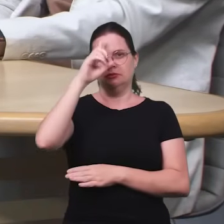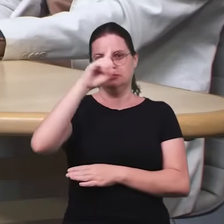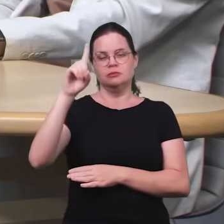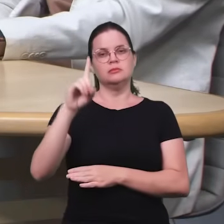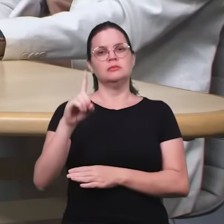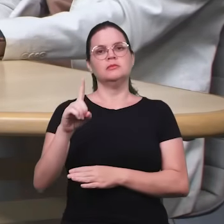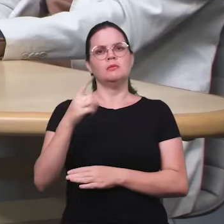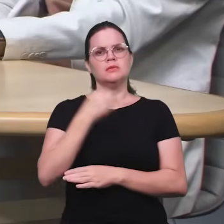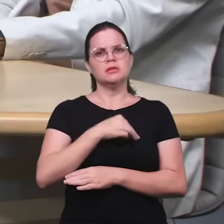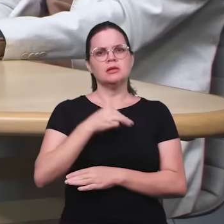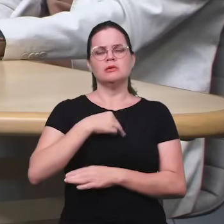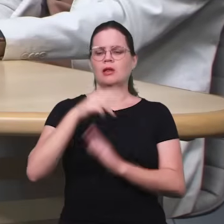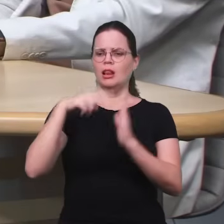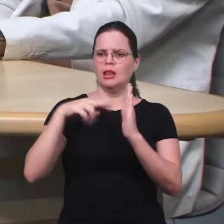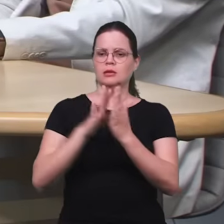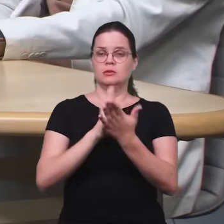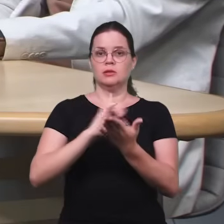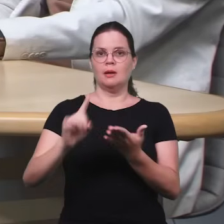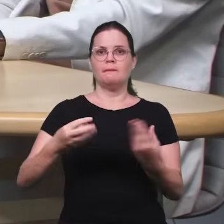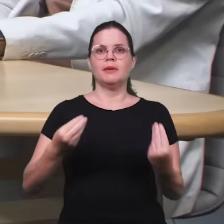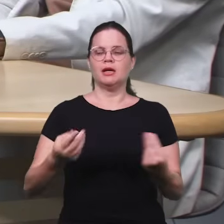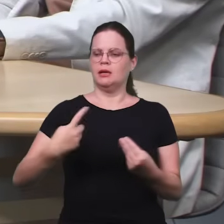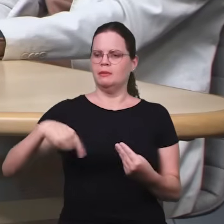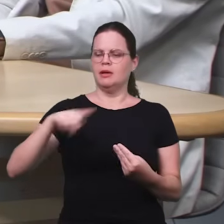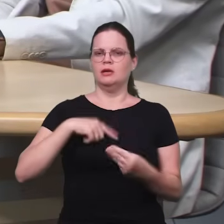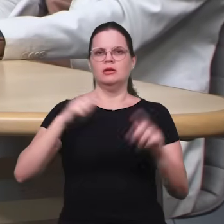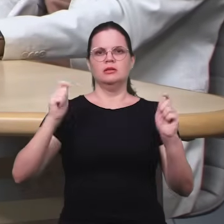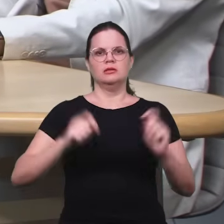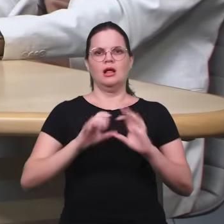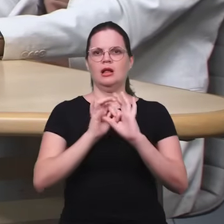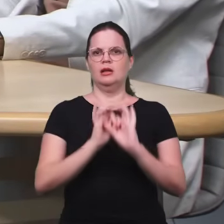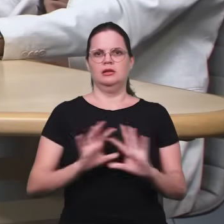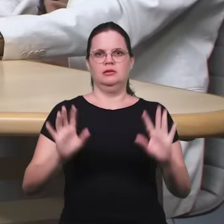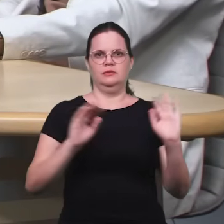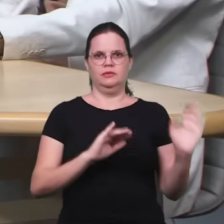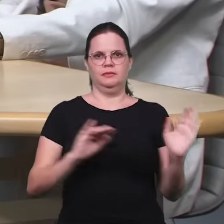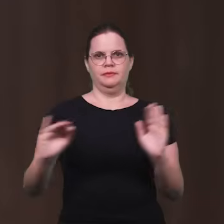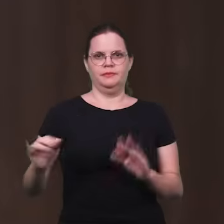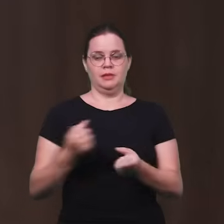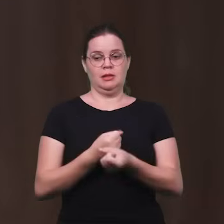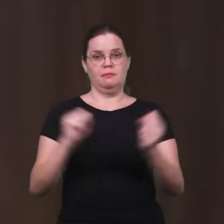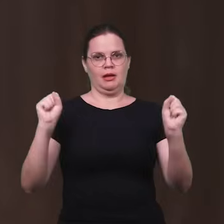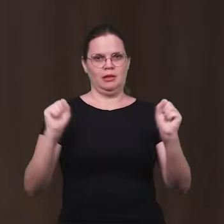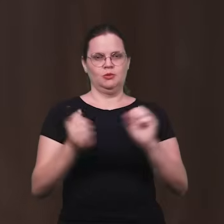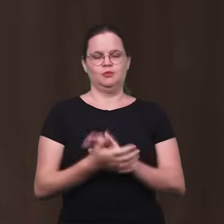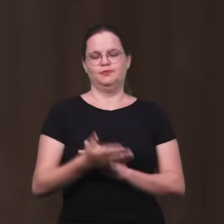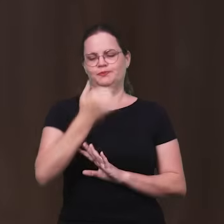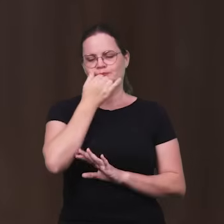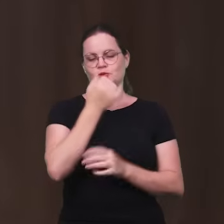ler a palavra, para que possamos ser livres. Exato. O que nós gostaríamos aqui agora